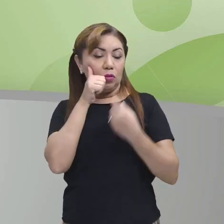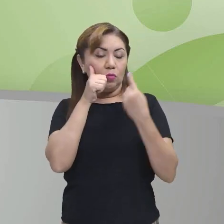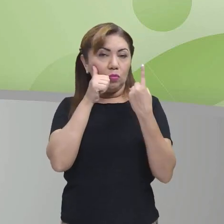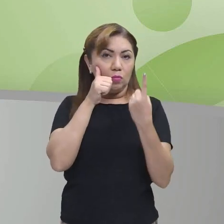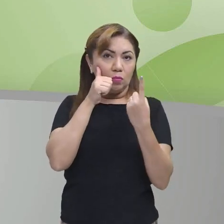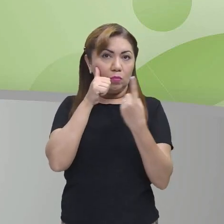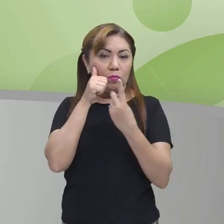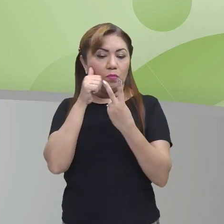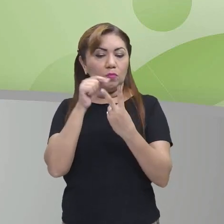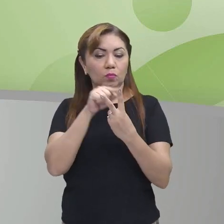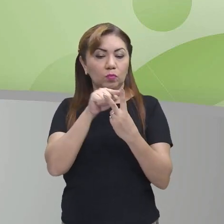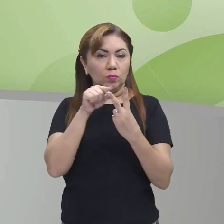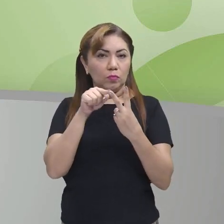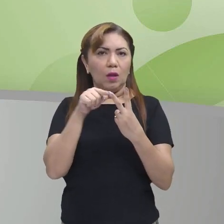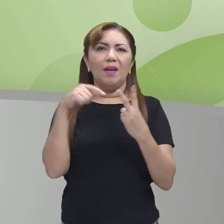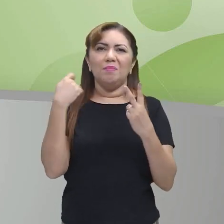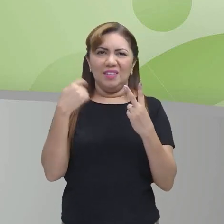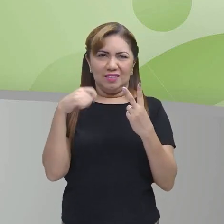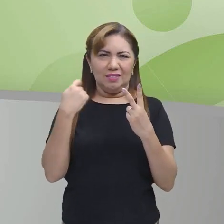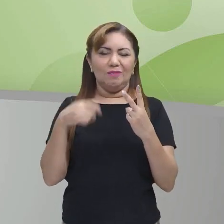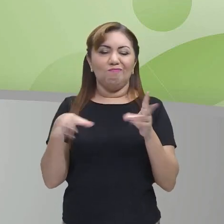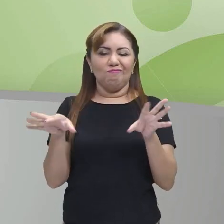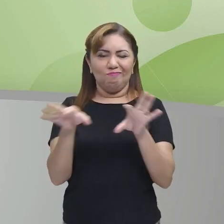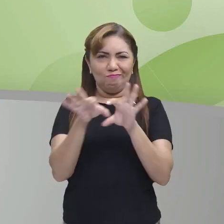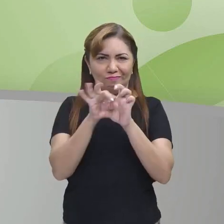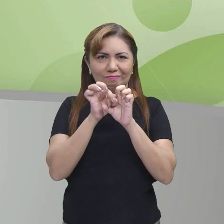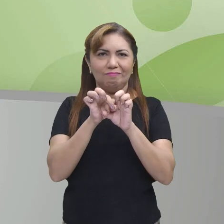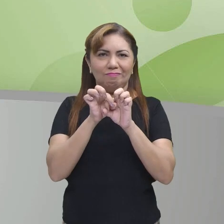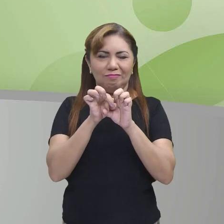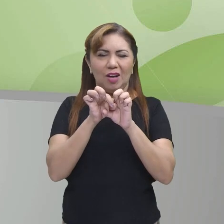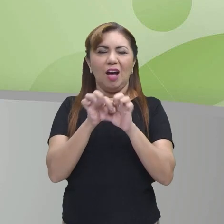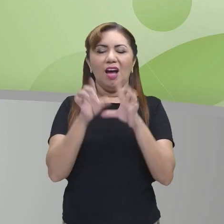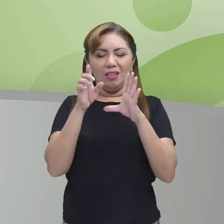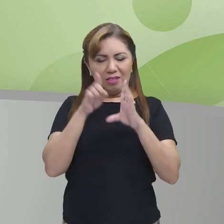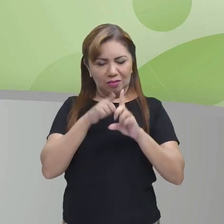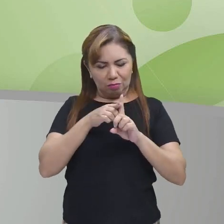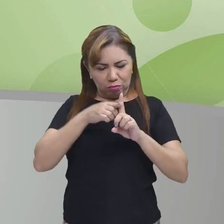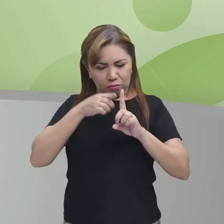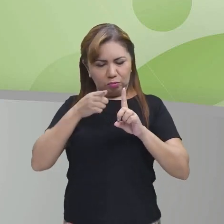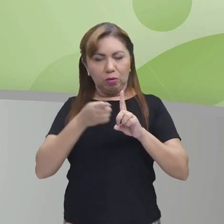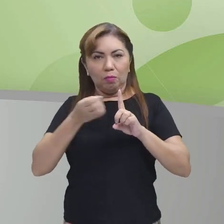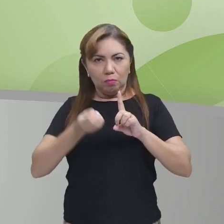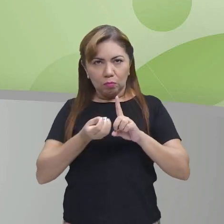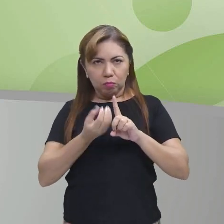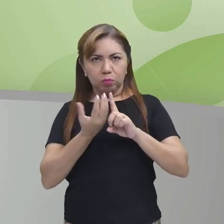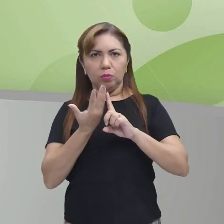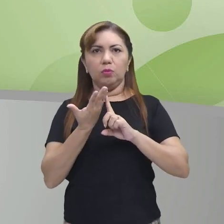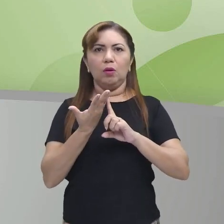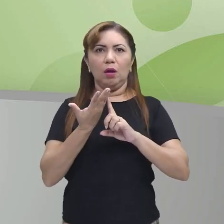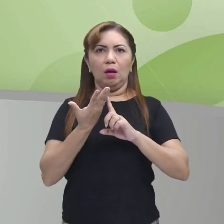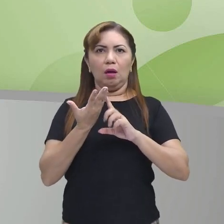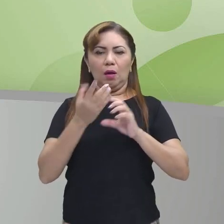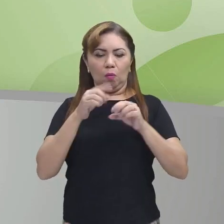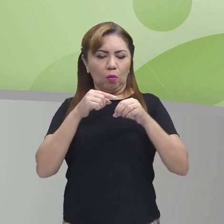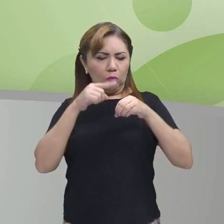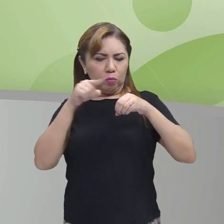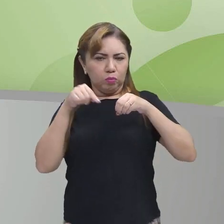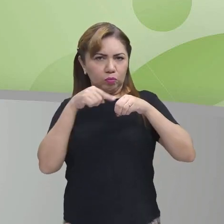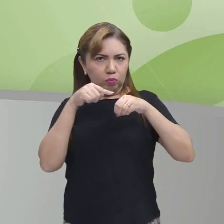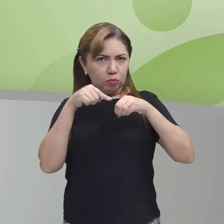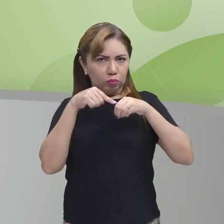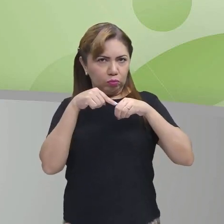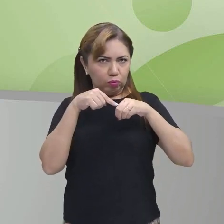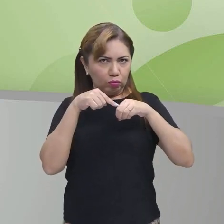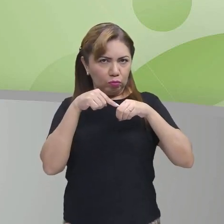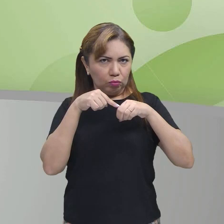essa fecundação. E durante esse período de fecundação é que os bebês são gerados, que é